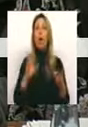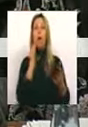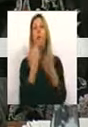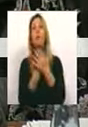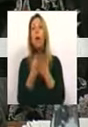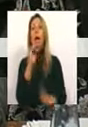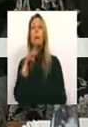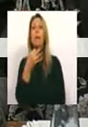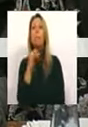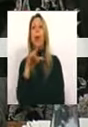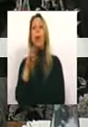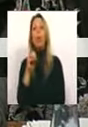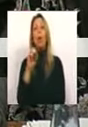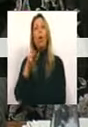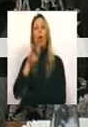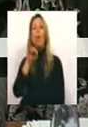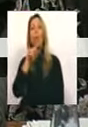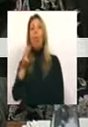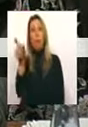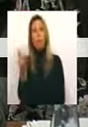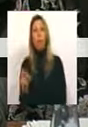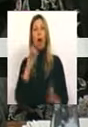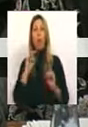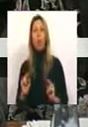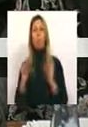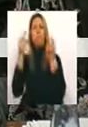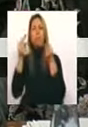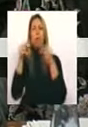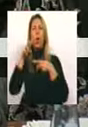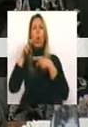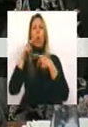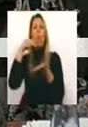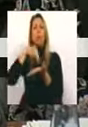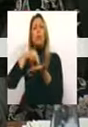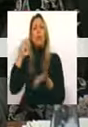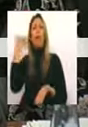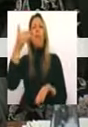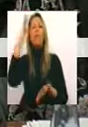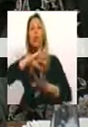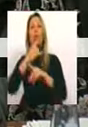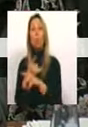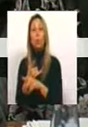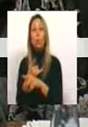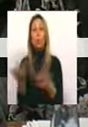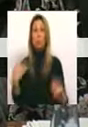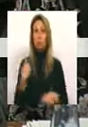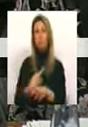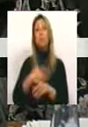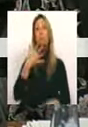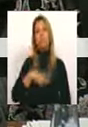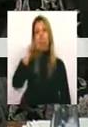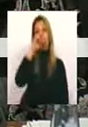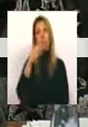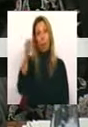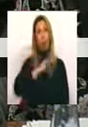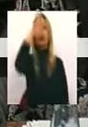nóvoa para alguma alguma outra posição futura e não posso deixar de lembrar é o senhor ministro o